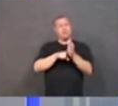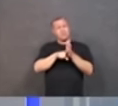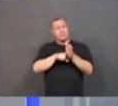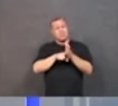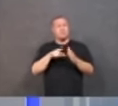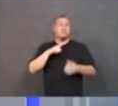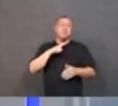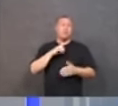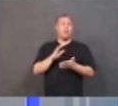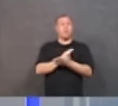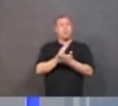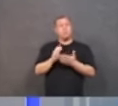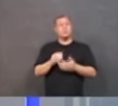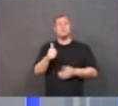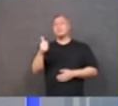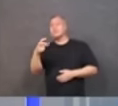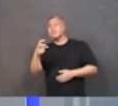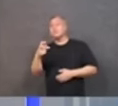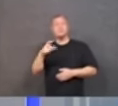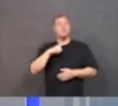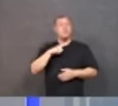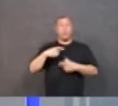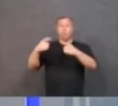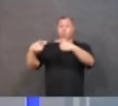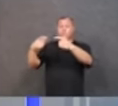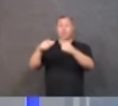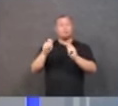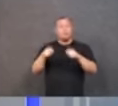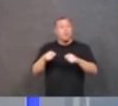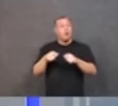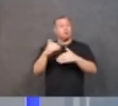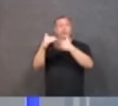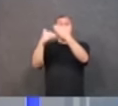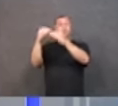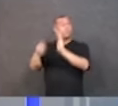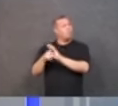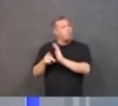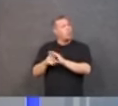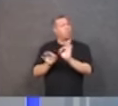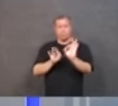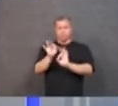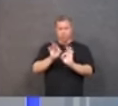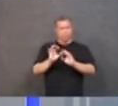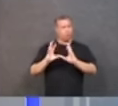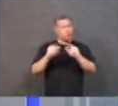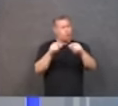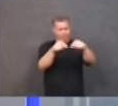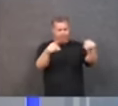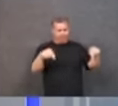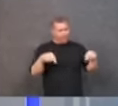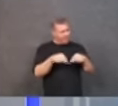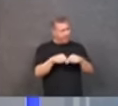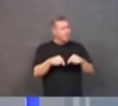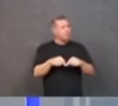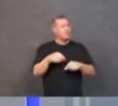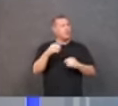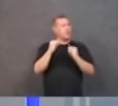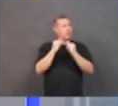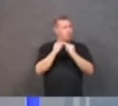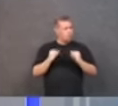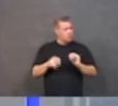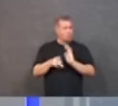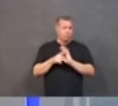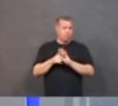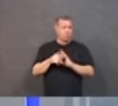fundos setoriais que podemos desenvolver projetos para todas as áreas de conhecimento desenvolvidas na UFO e que existem e que não